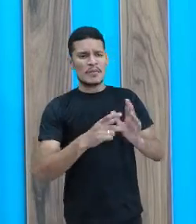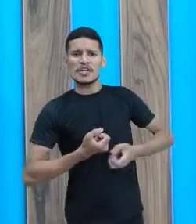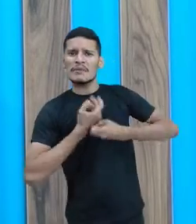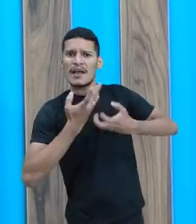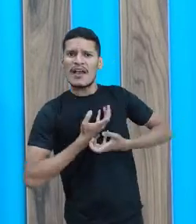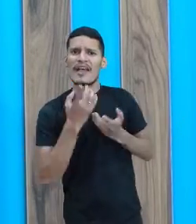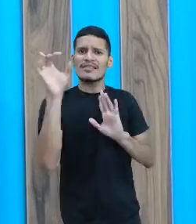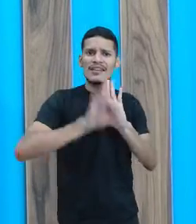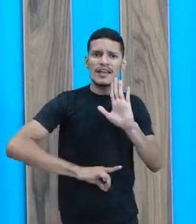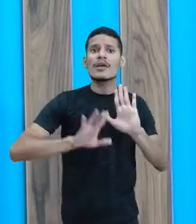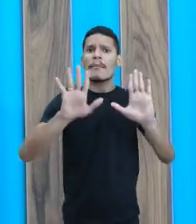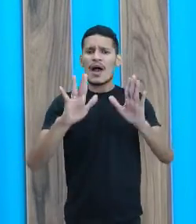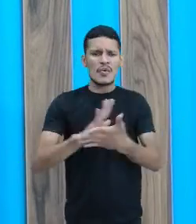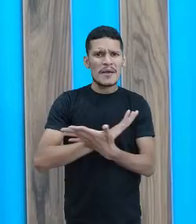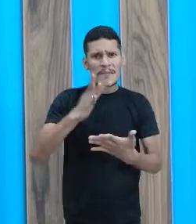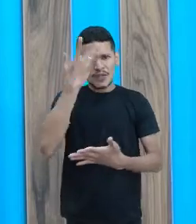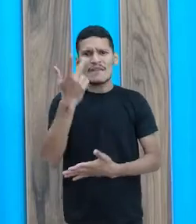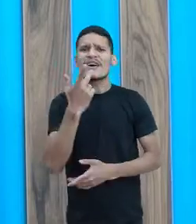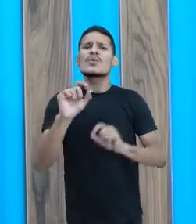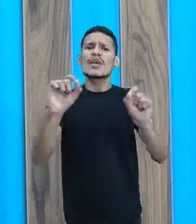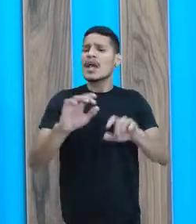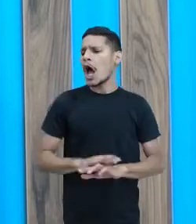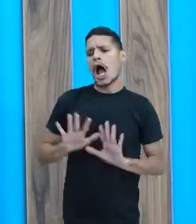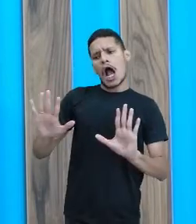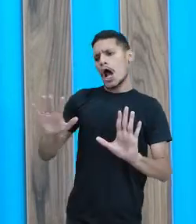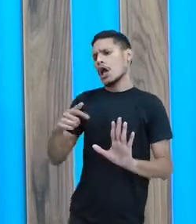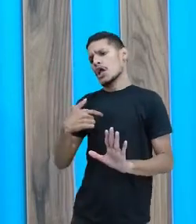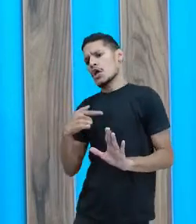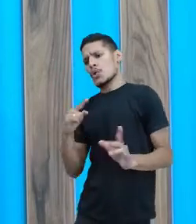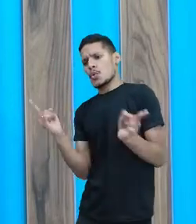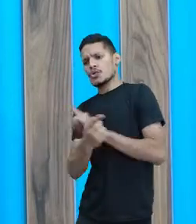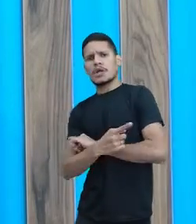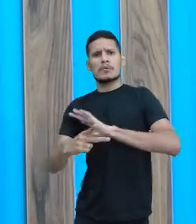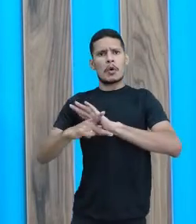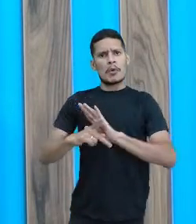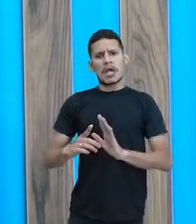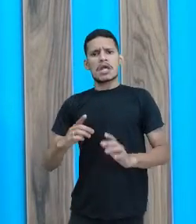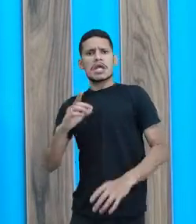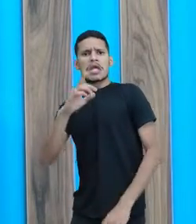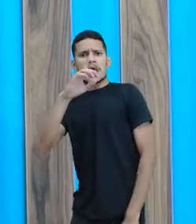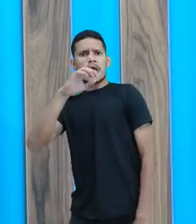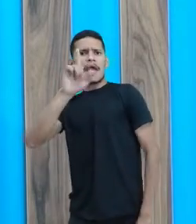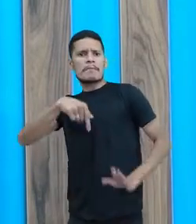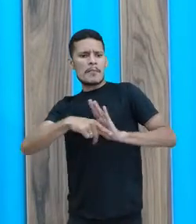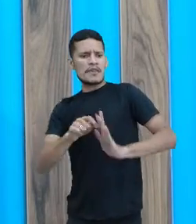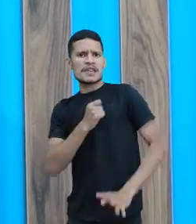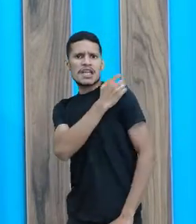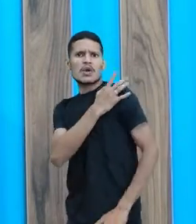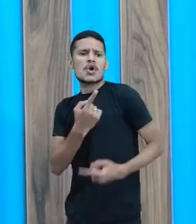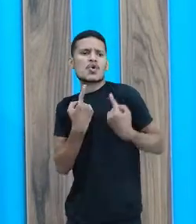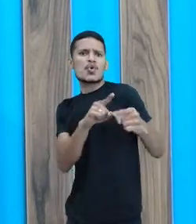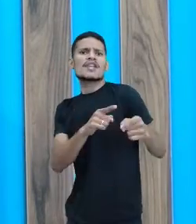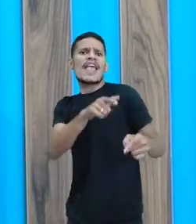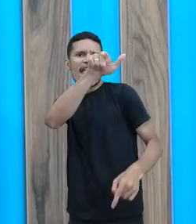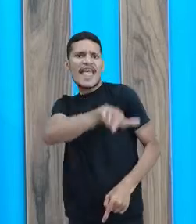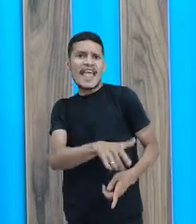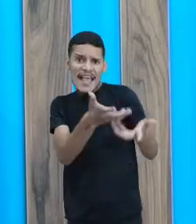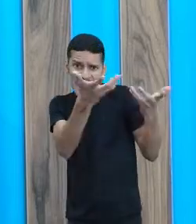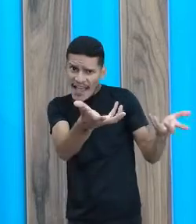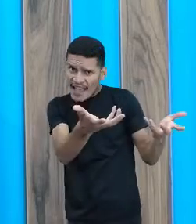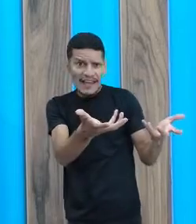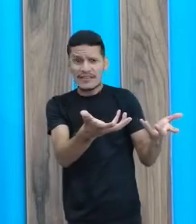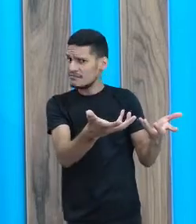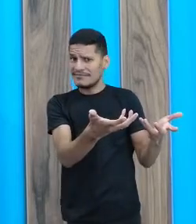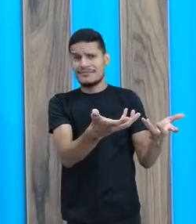que só porque eles querem, né, é contrário a algo, acha que uma ditadura vai agir só contra o que eles querem, né, e não